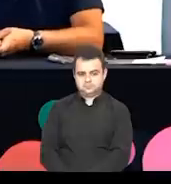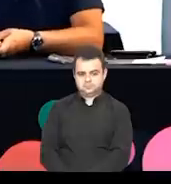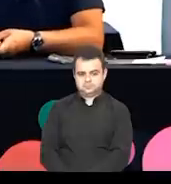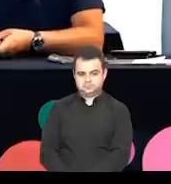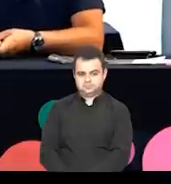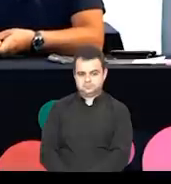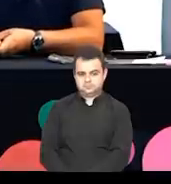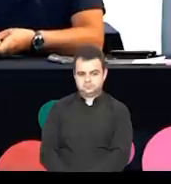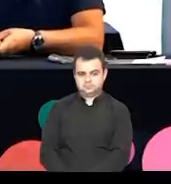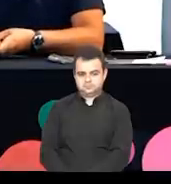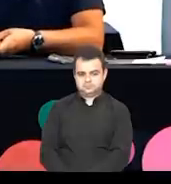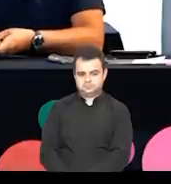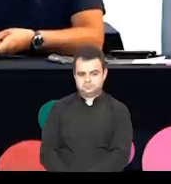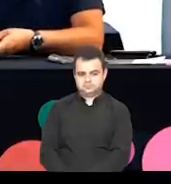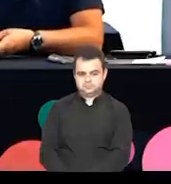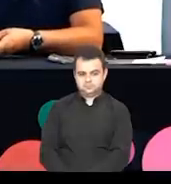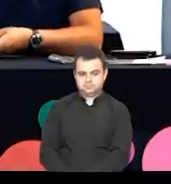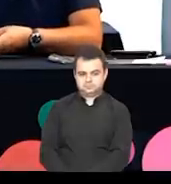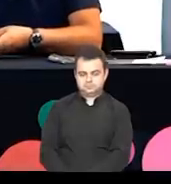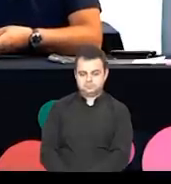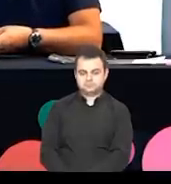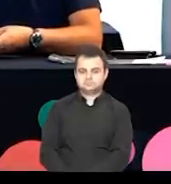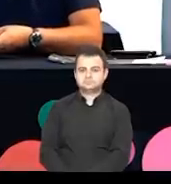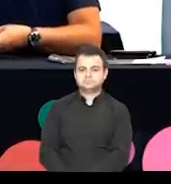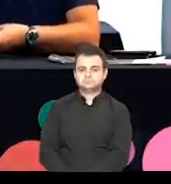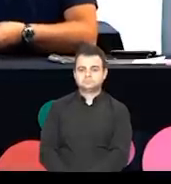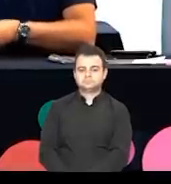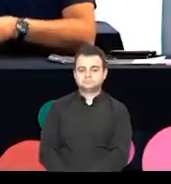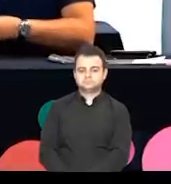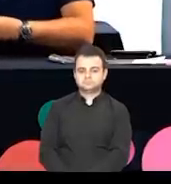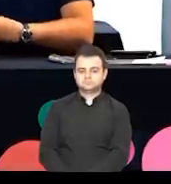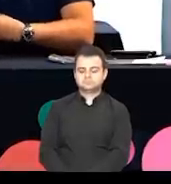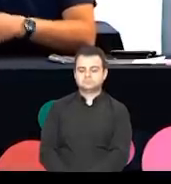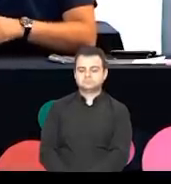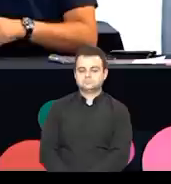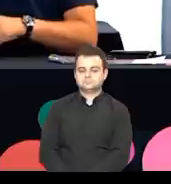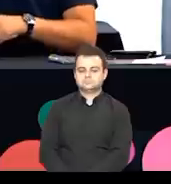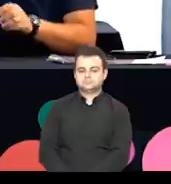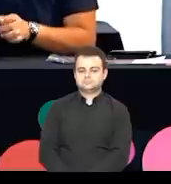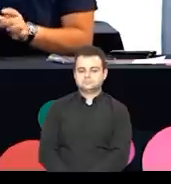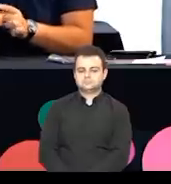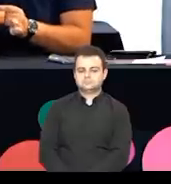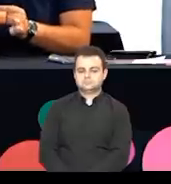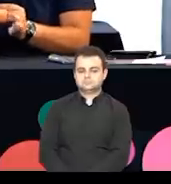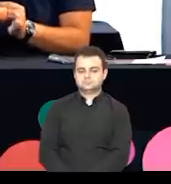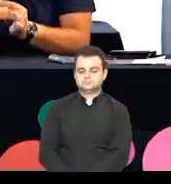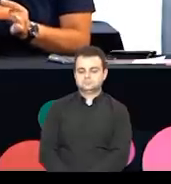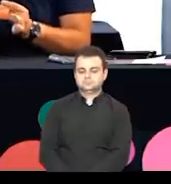com bastante cuidado e atenção, ó, passo a cola aqui e fecho